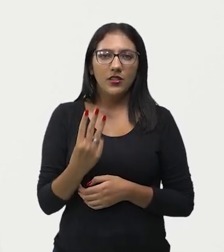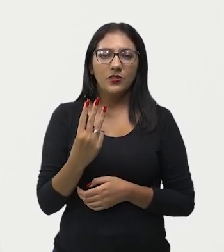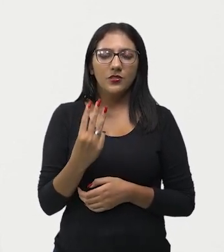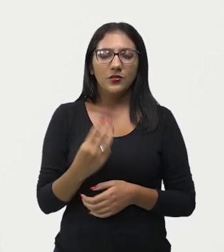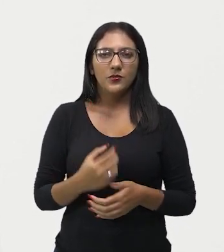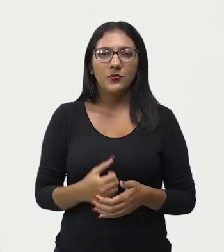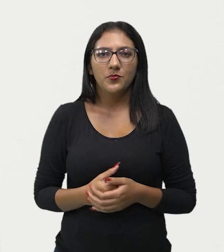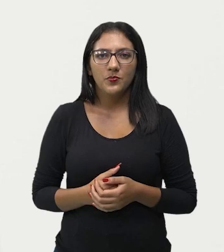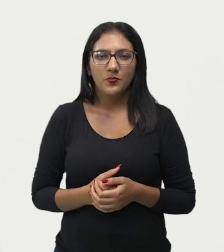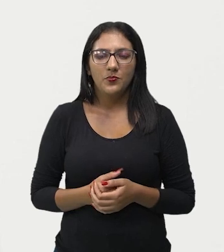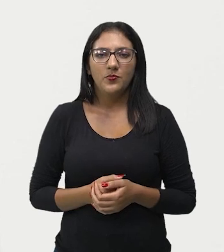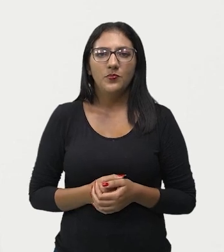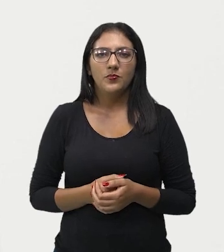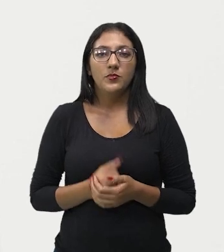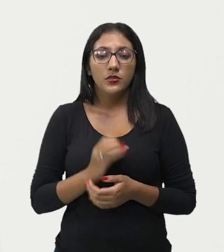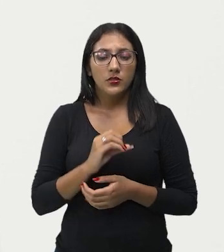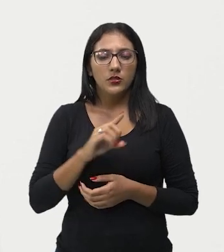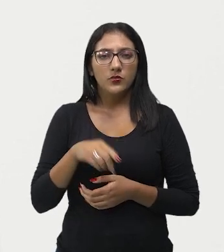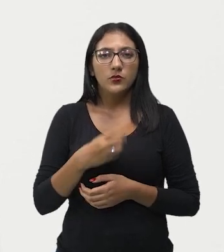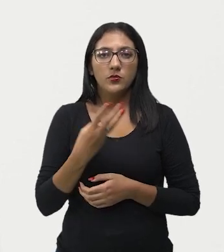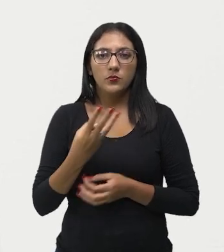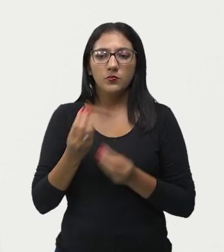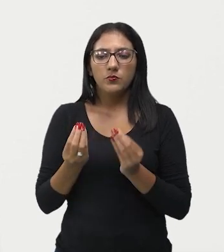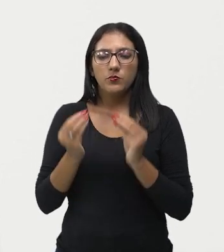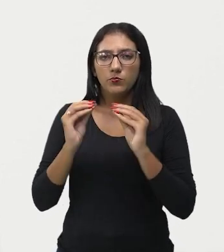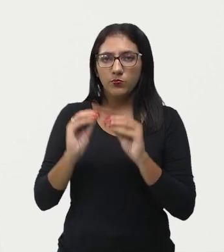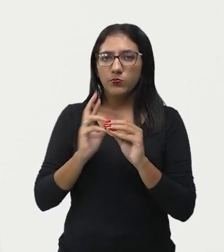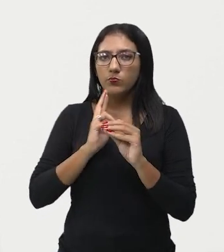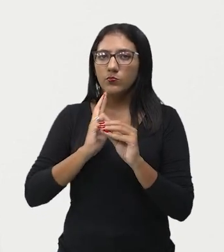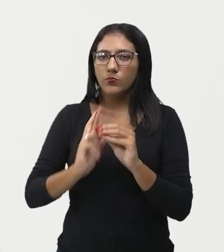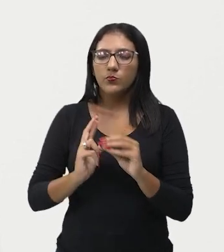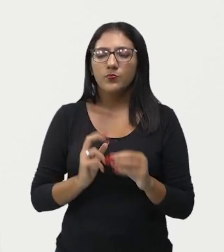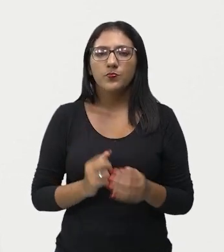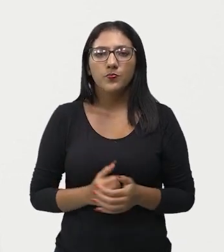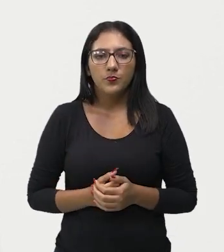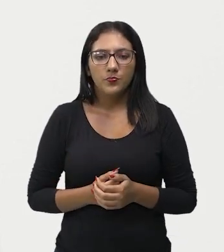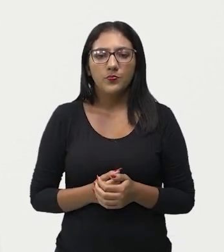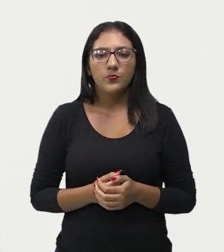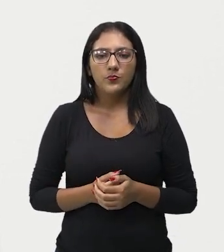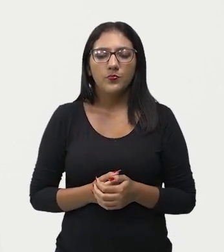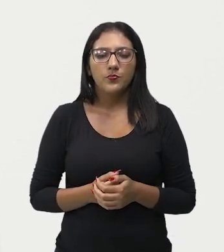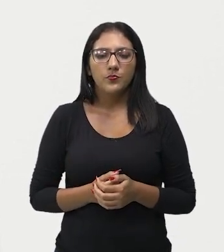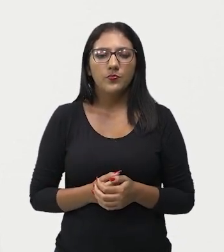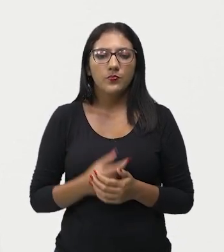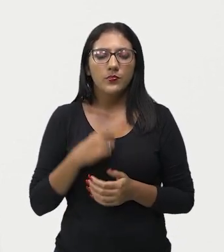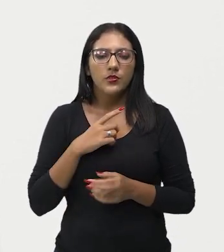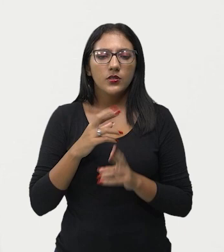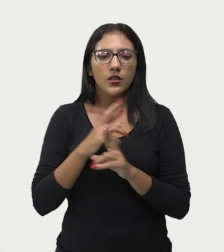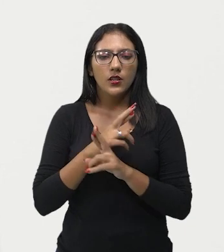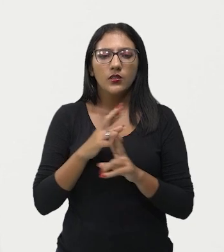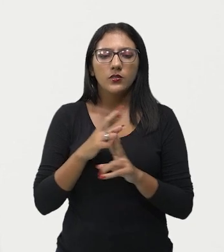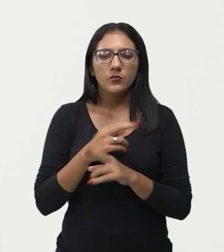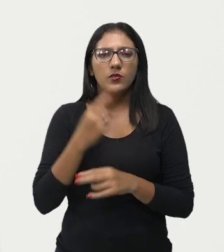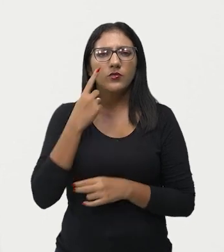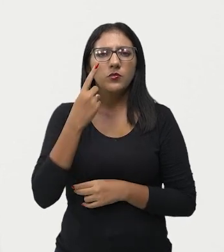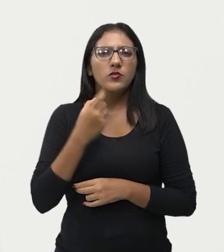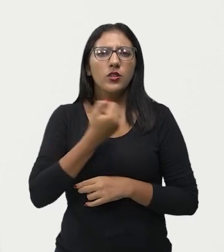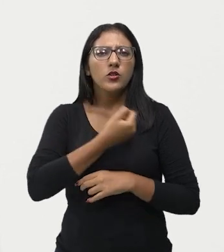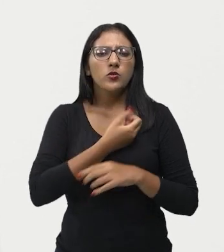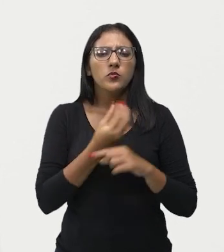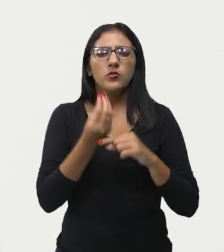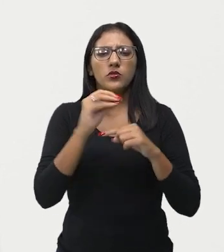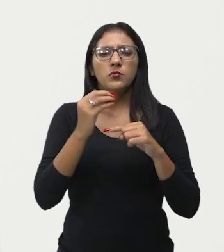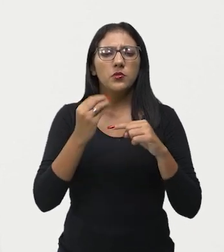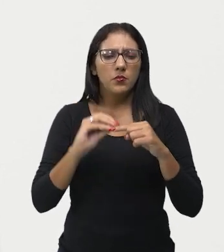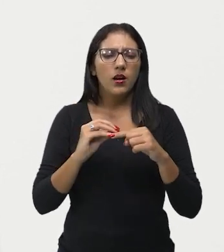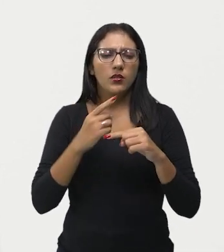0,3. Tá legal? 0,3. Então, 6 dividido por 20 é a mesma coisa. Ou vamos colocar na forma de fração, né? Que pode ser na